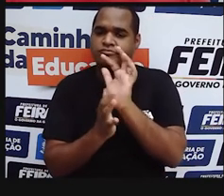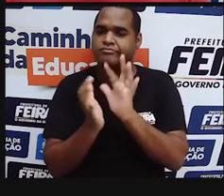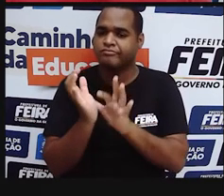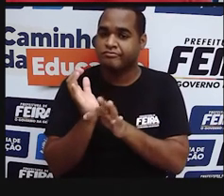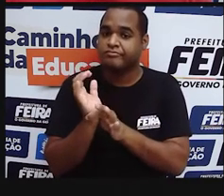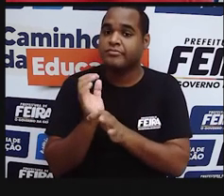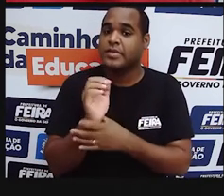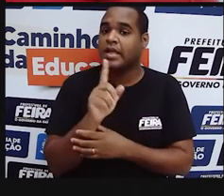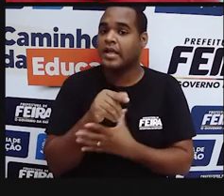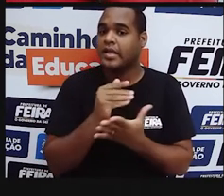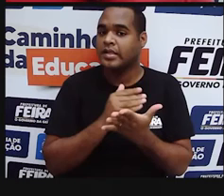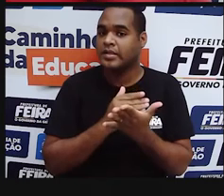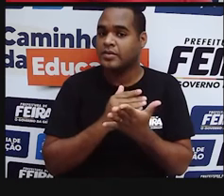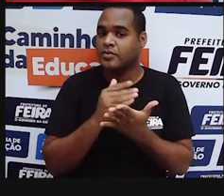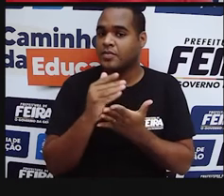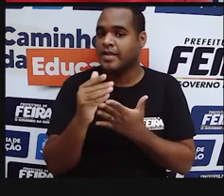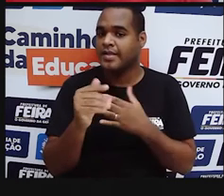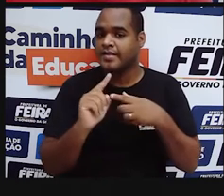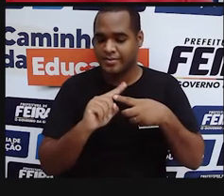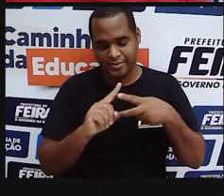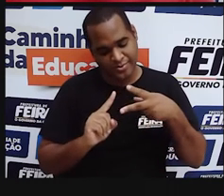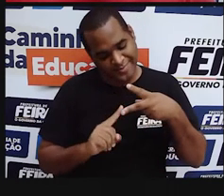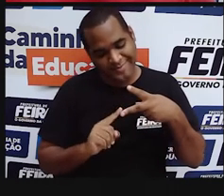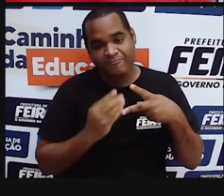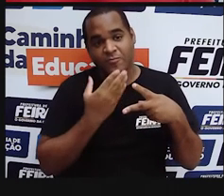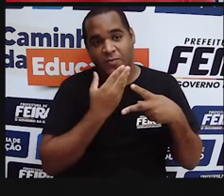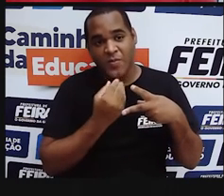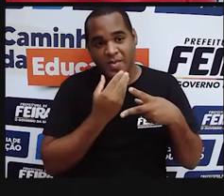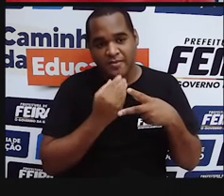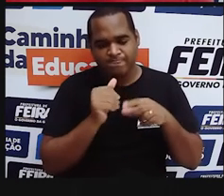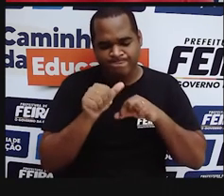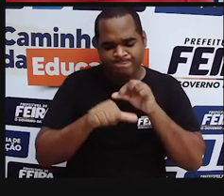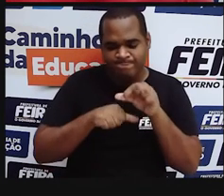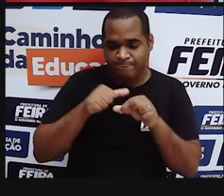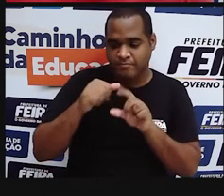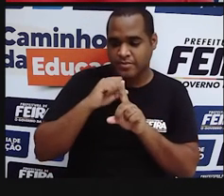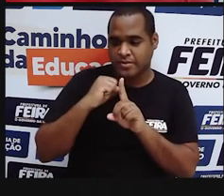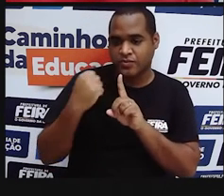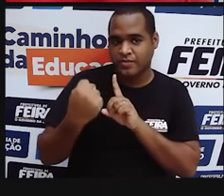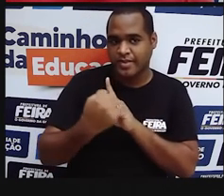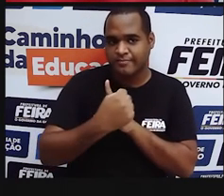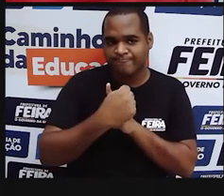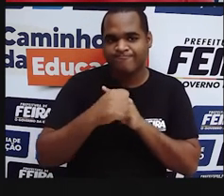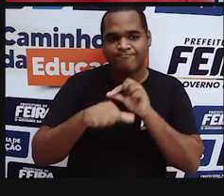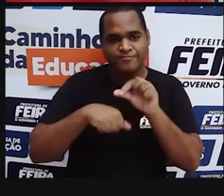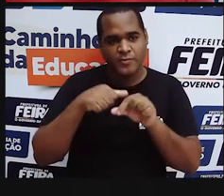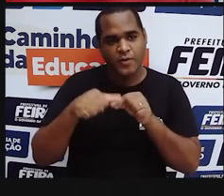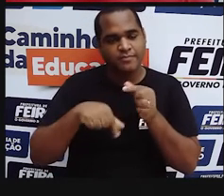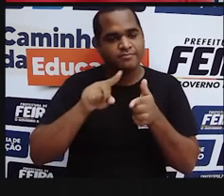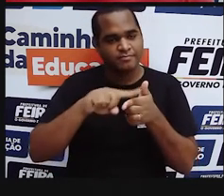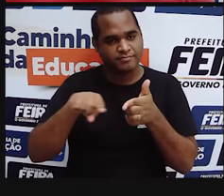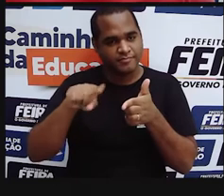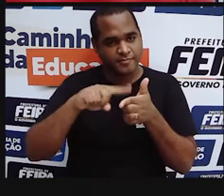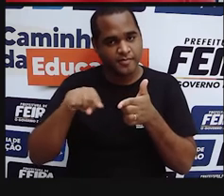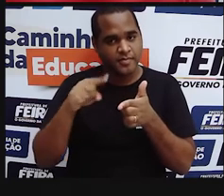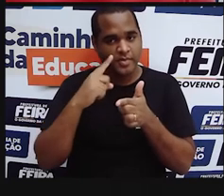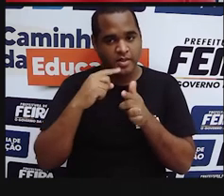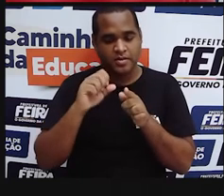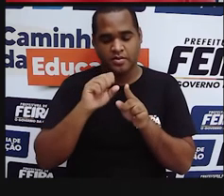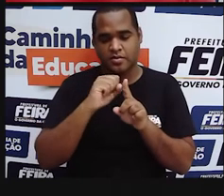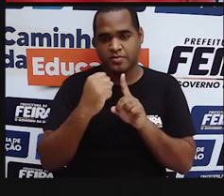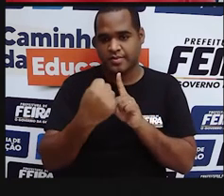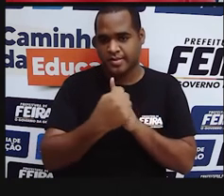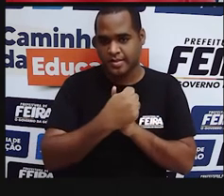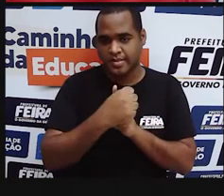escravidão. É aí que começam a aparecer reformadores que percebem que a sociedade tinha um problema.